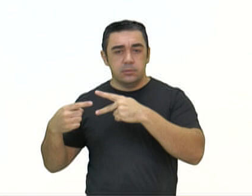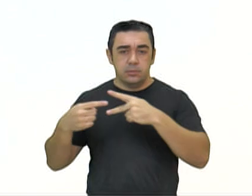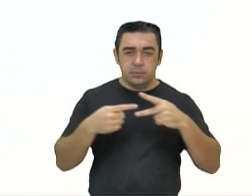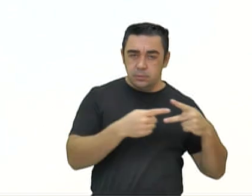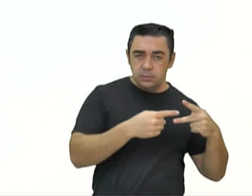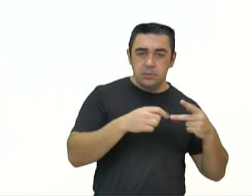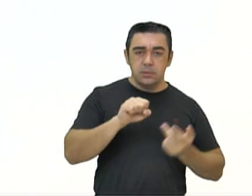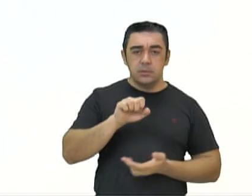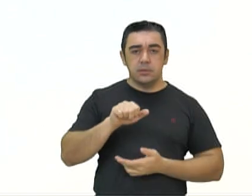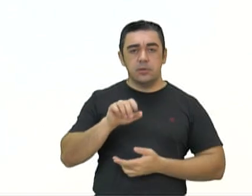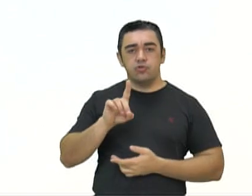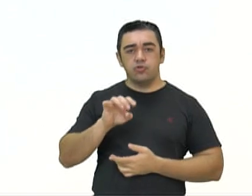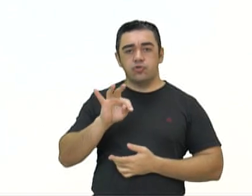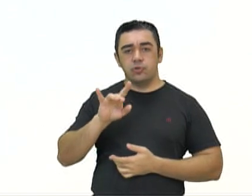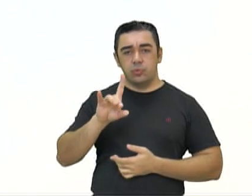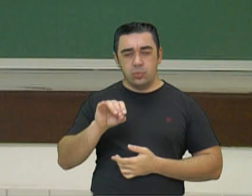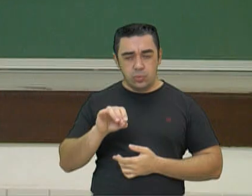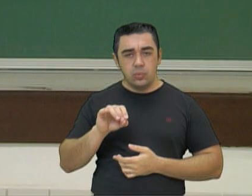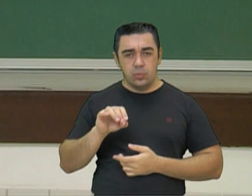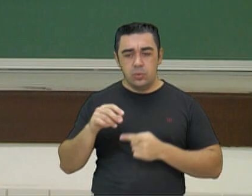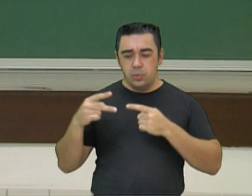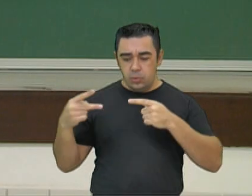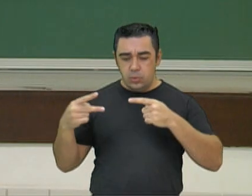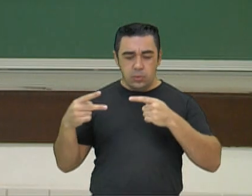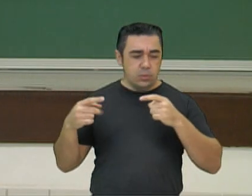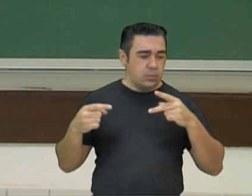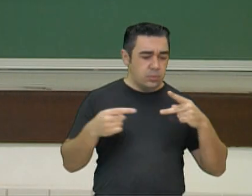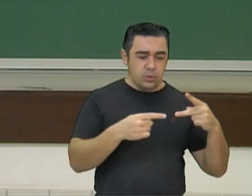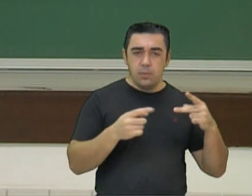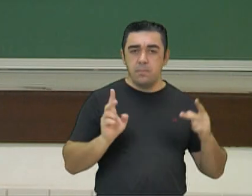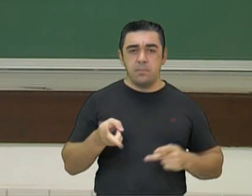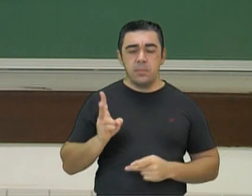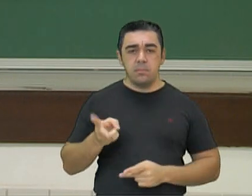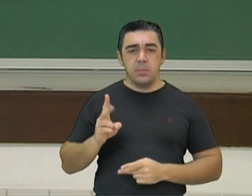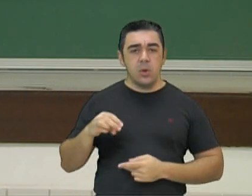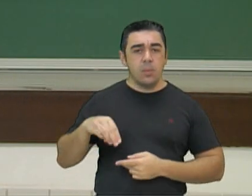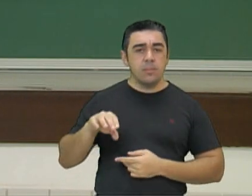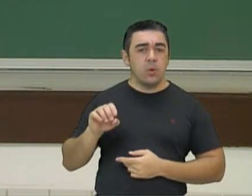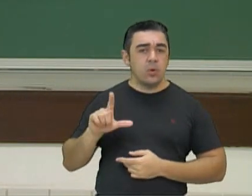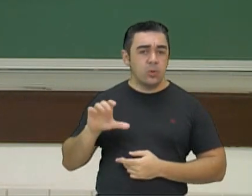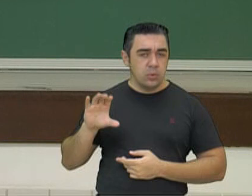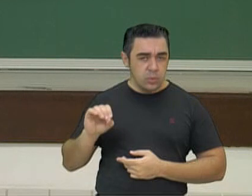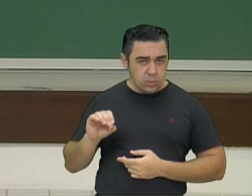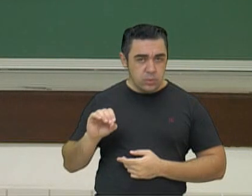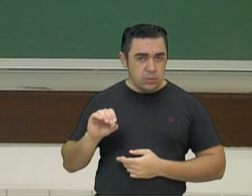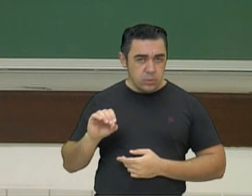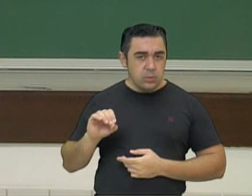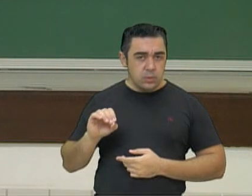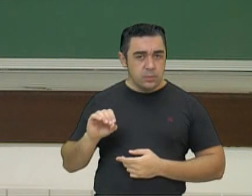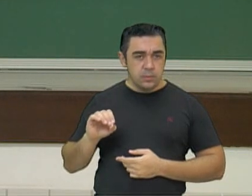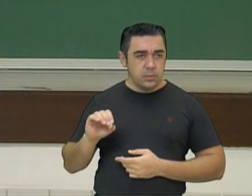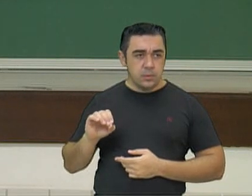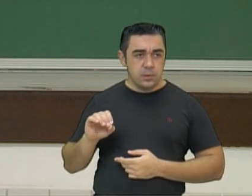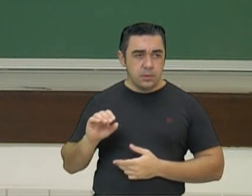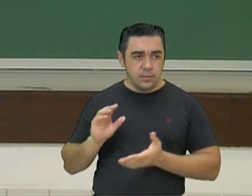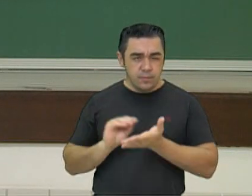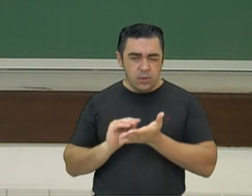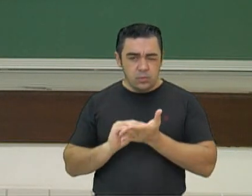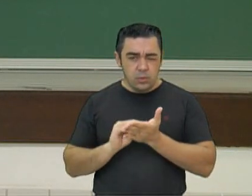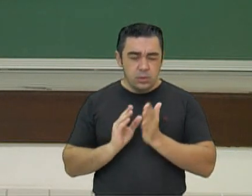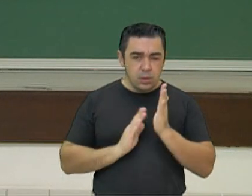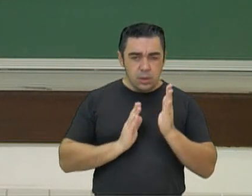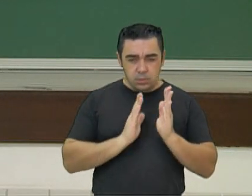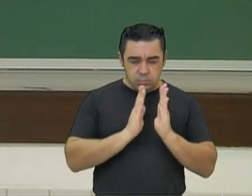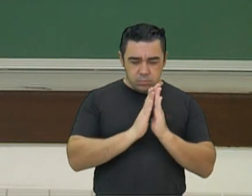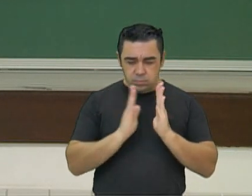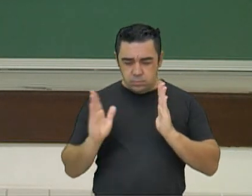eles serem do mesmo tamanho, porque eles estão representando o mesmo módulo. Eu não coloquei bem alinhado aqui, só uma questão